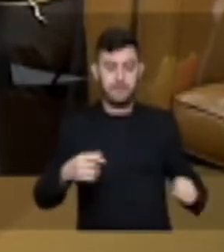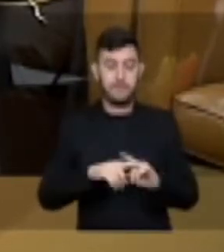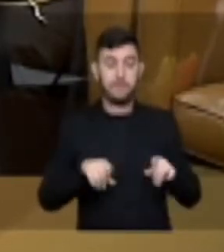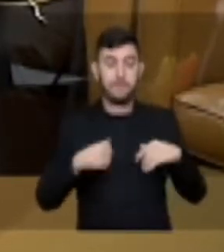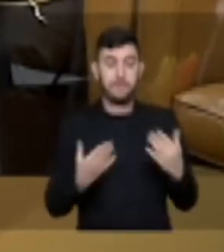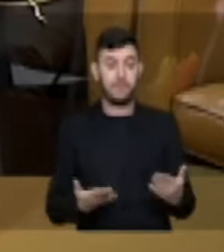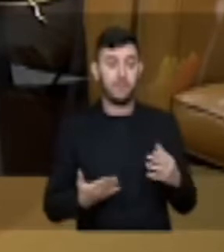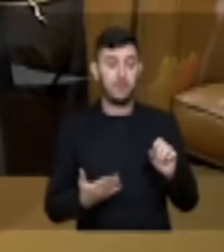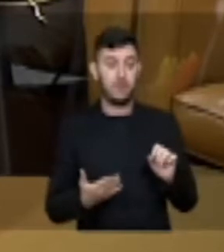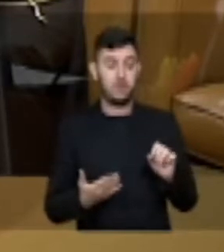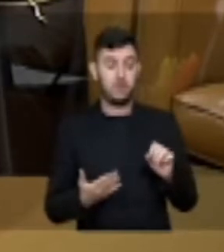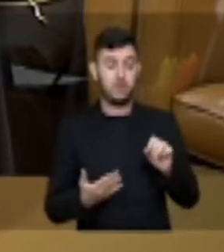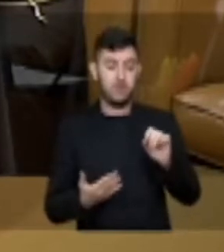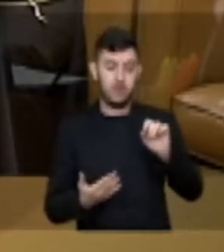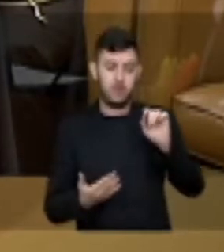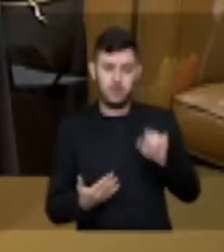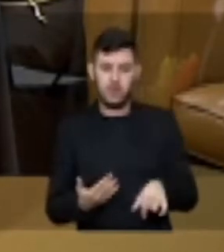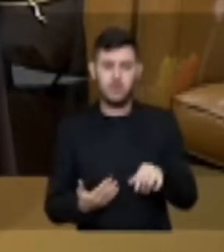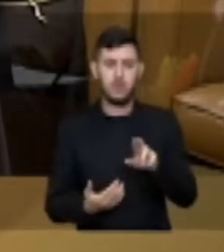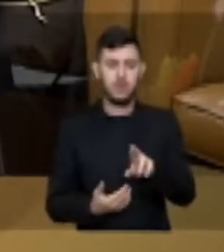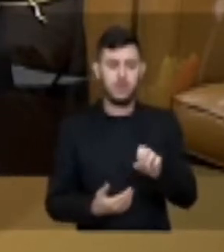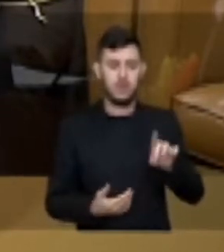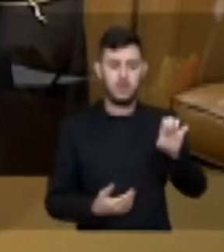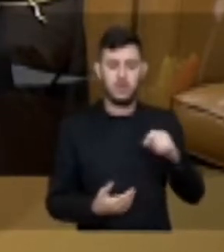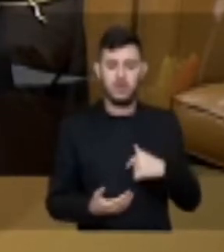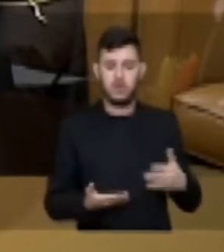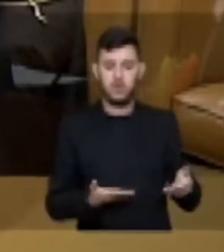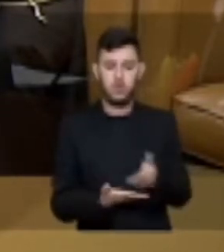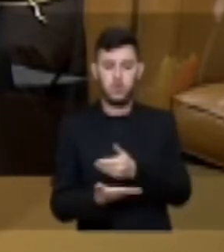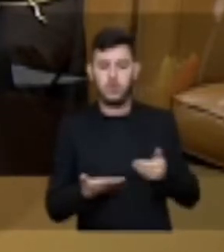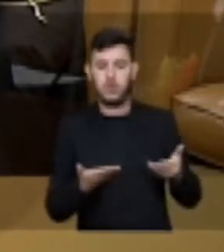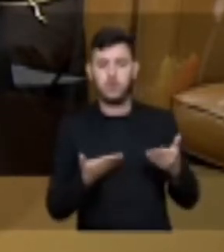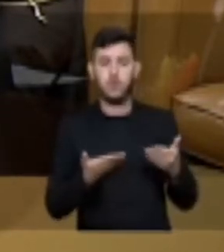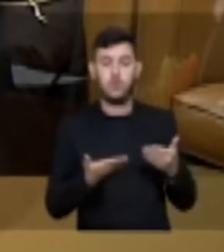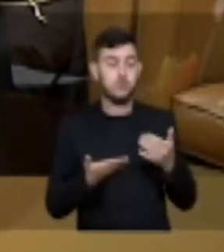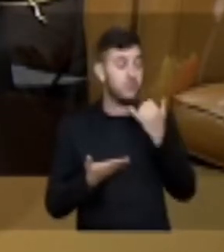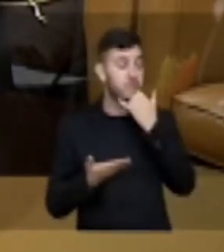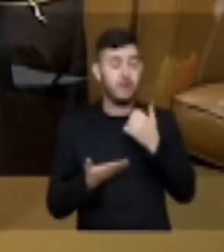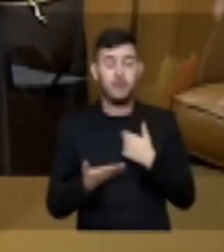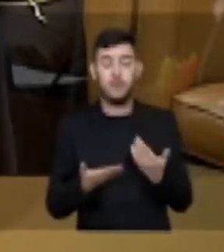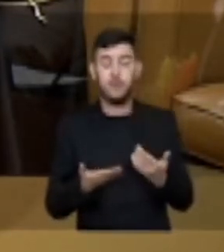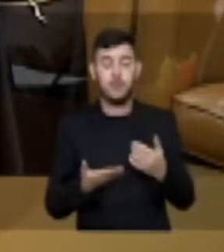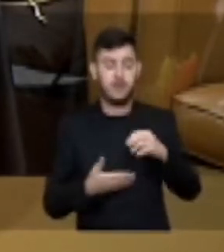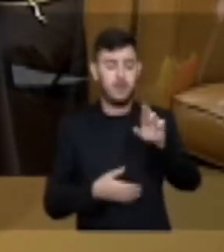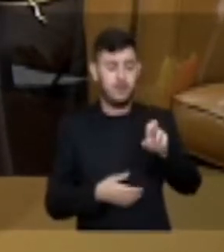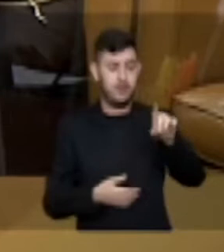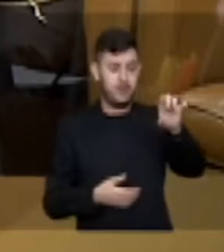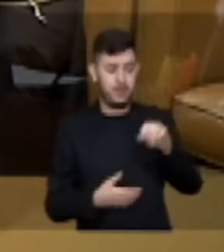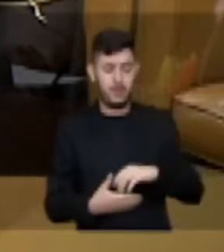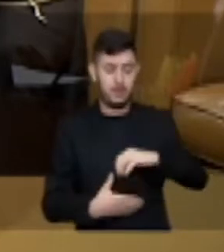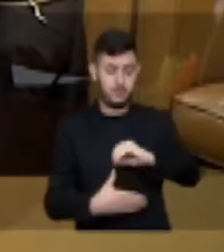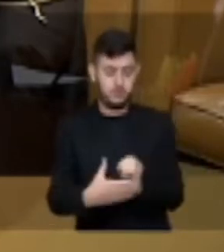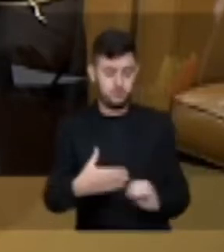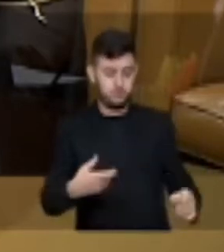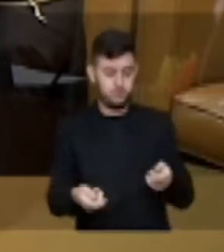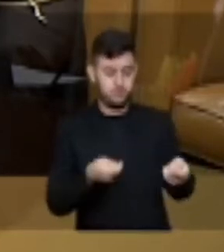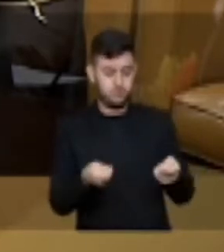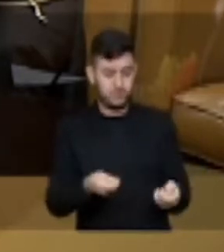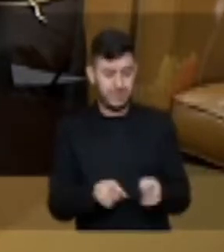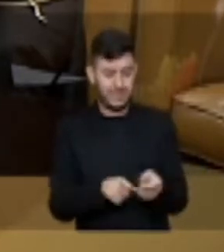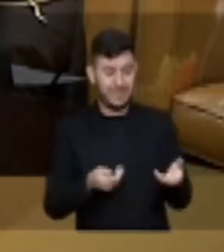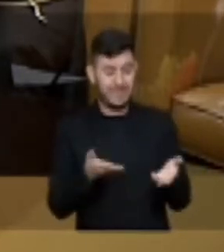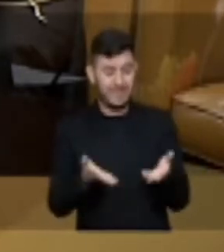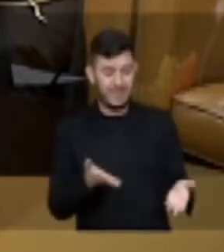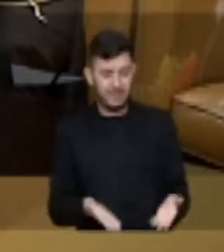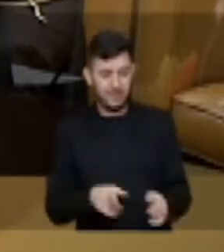mera existência da rede coletora não garante necessariamente o correto tratamento do esgoto. Esse